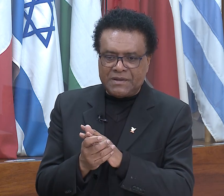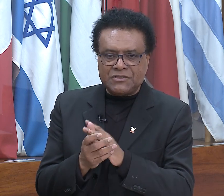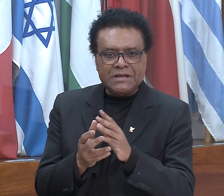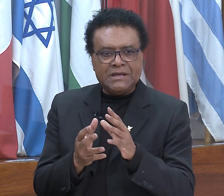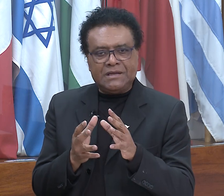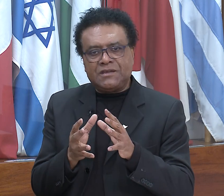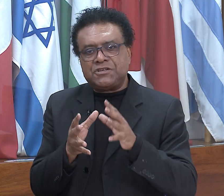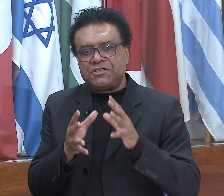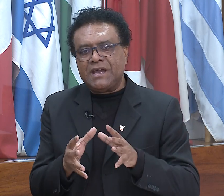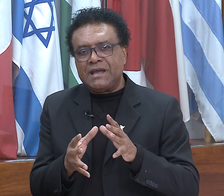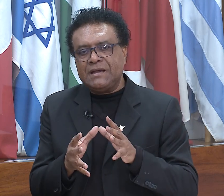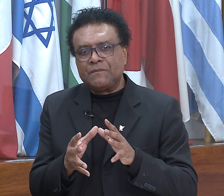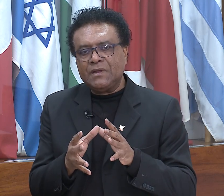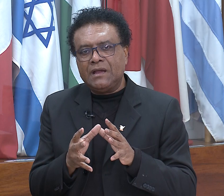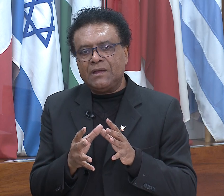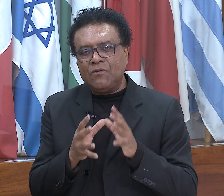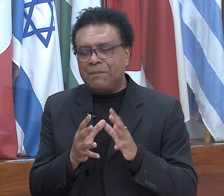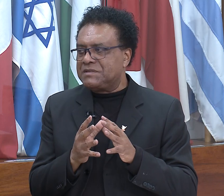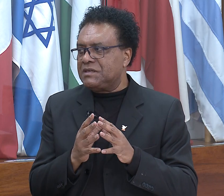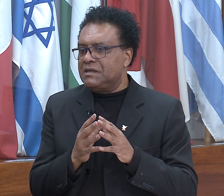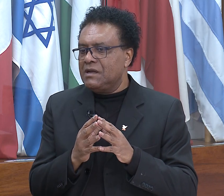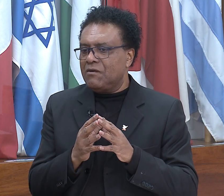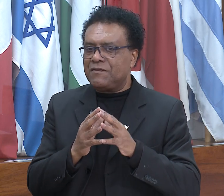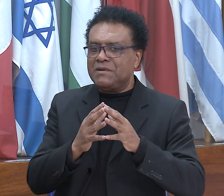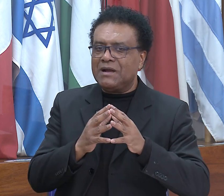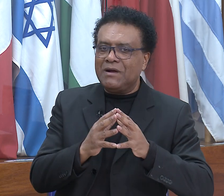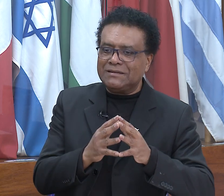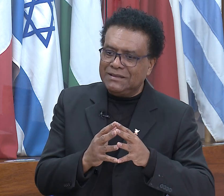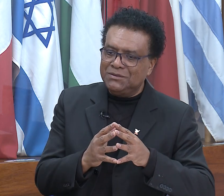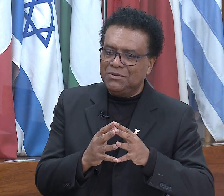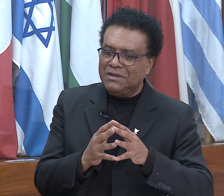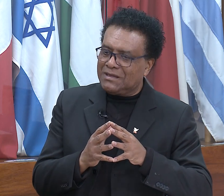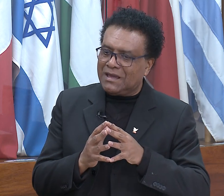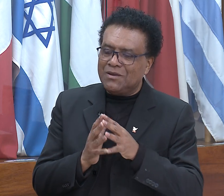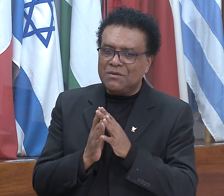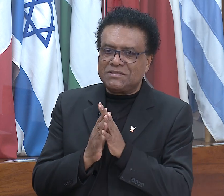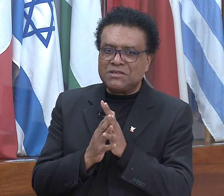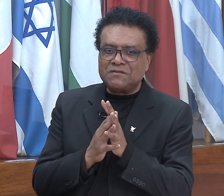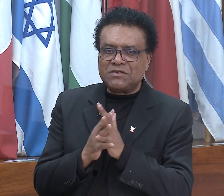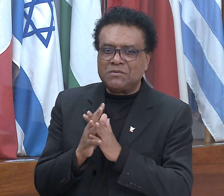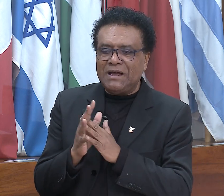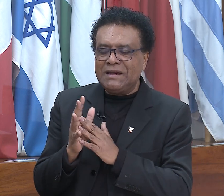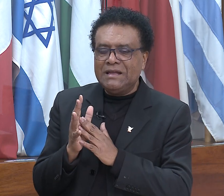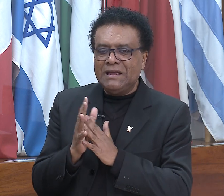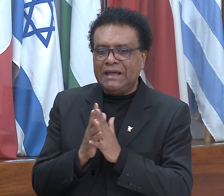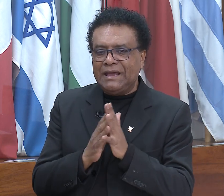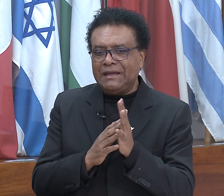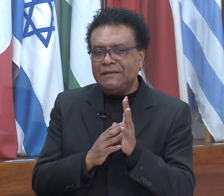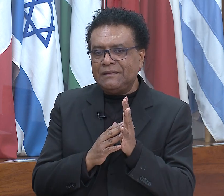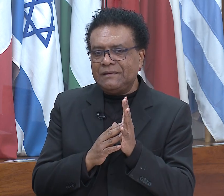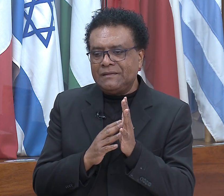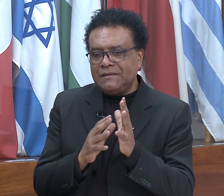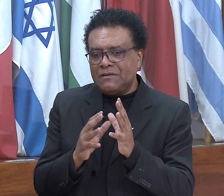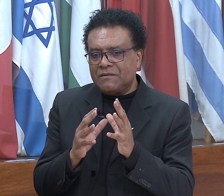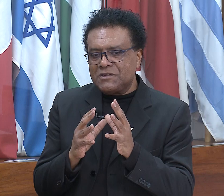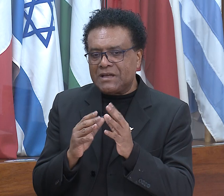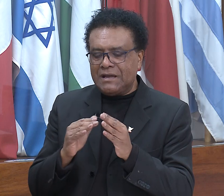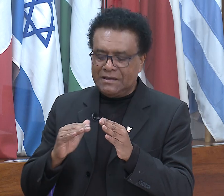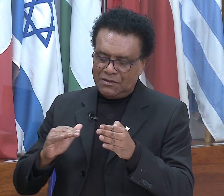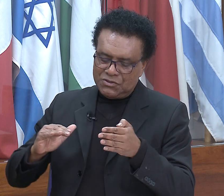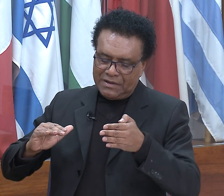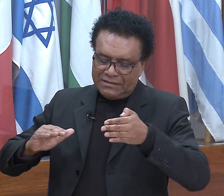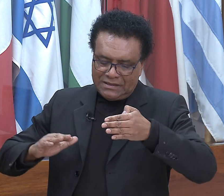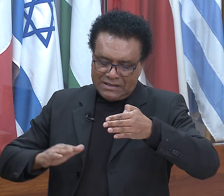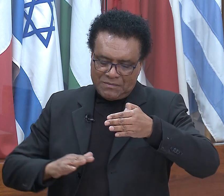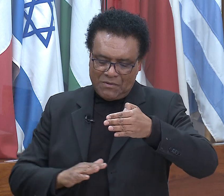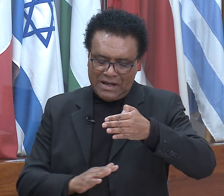passando pelo ensino médio e que chega no Ápice com a família guardando que aquilo não esteja no vestibular e obviamente